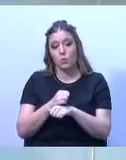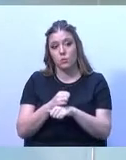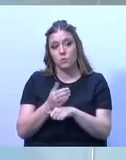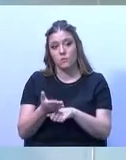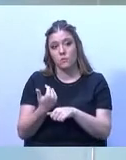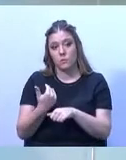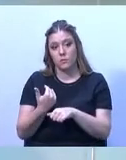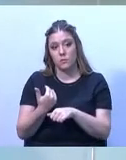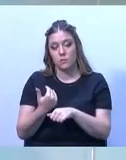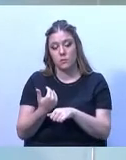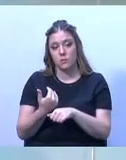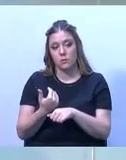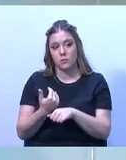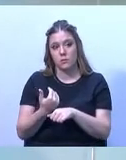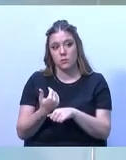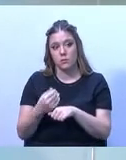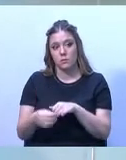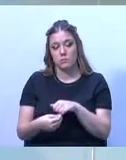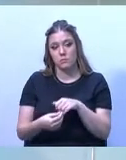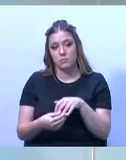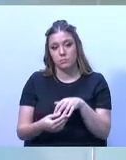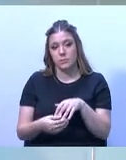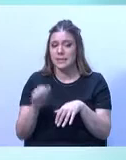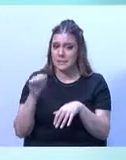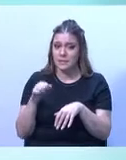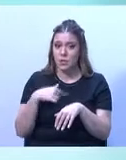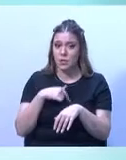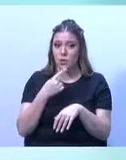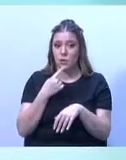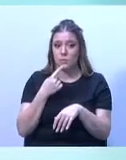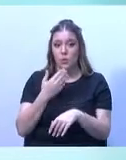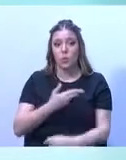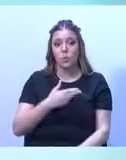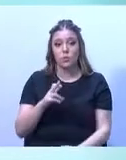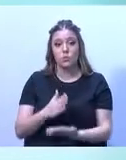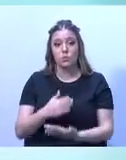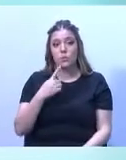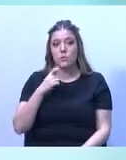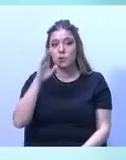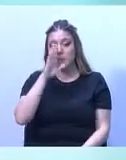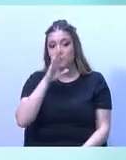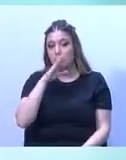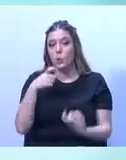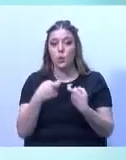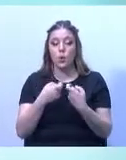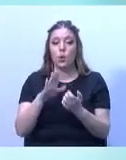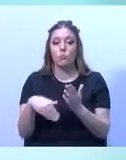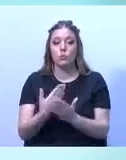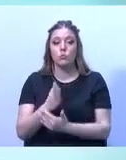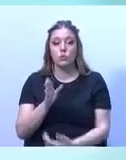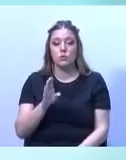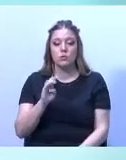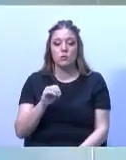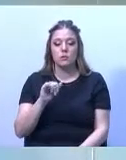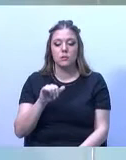seguir e deixaram aberto. Sim, Fátima, nós percebemos. O Sr. Doutor está só a perguntar se o colega já lhe propôs um